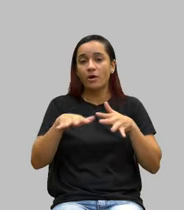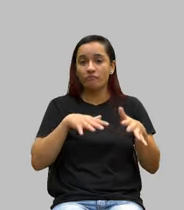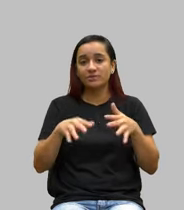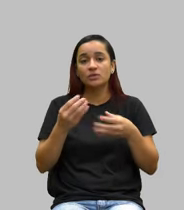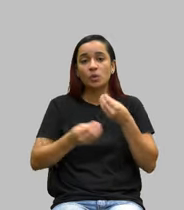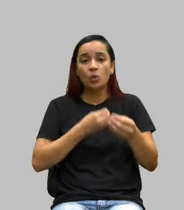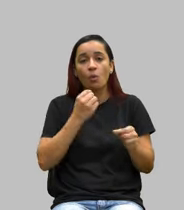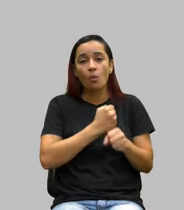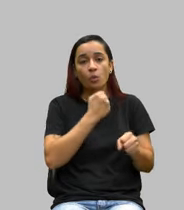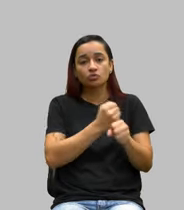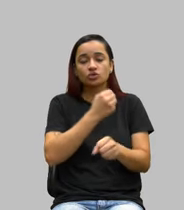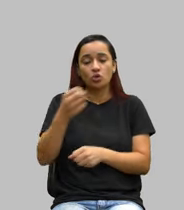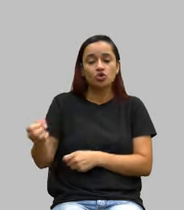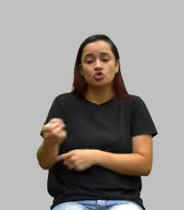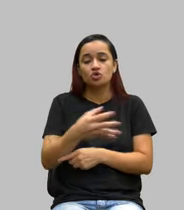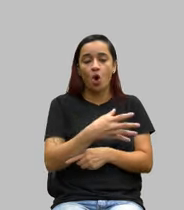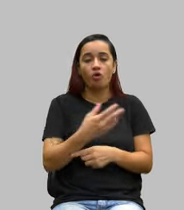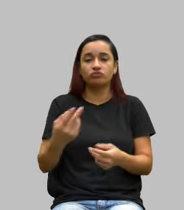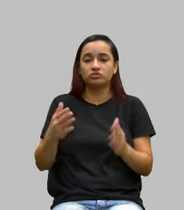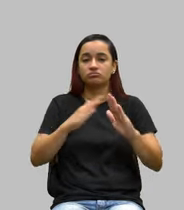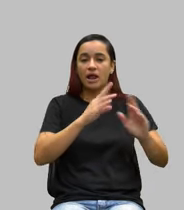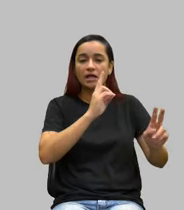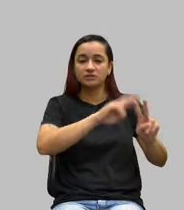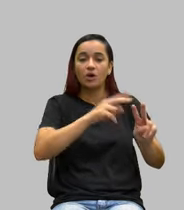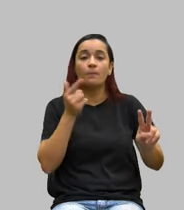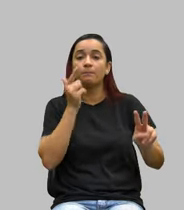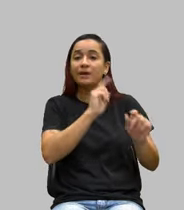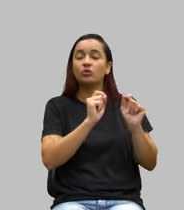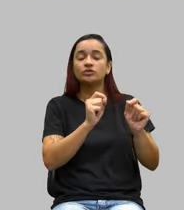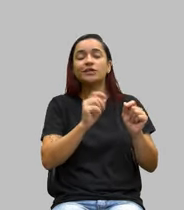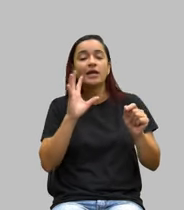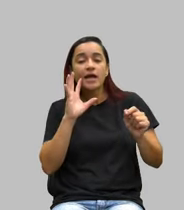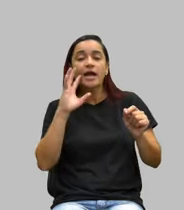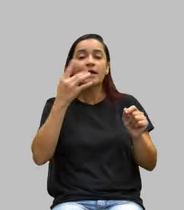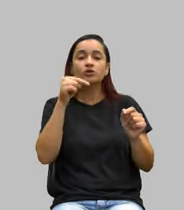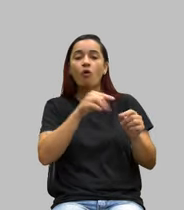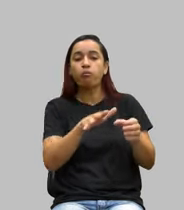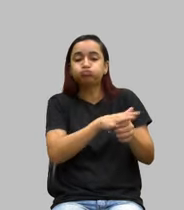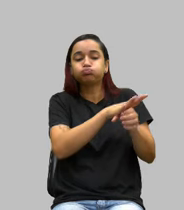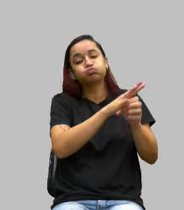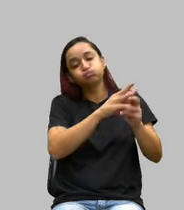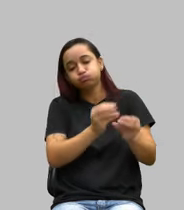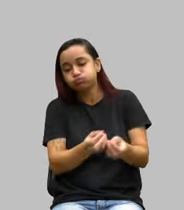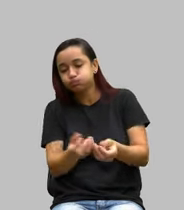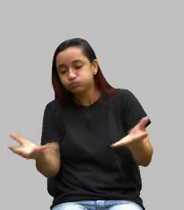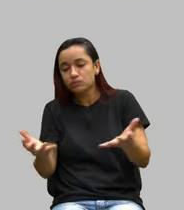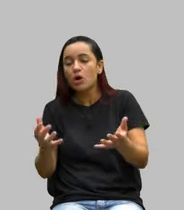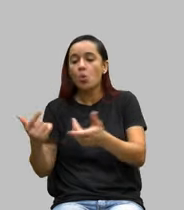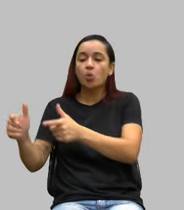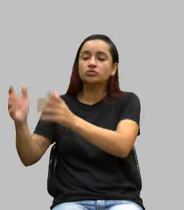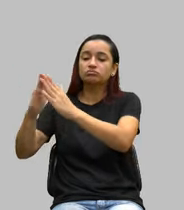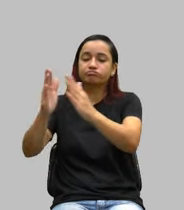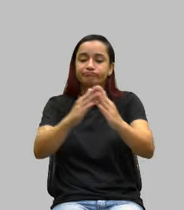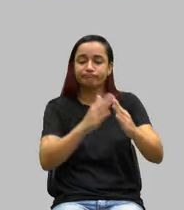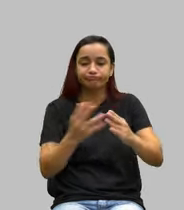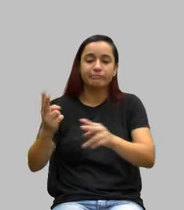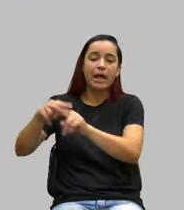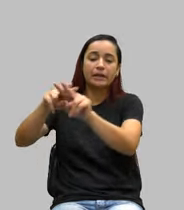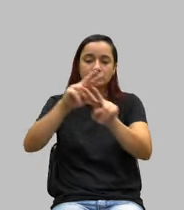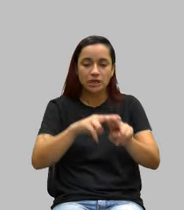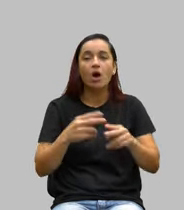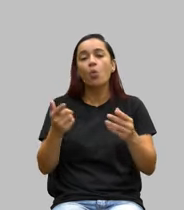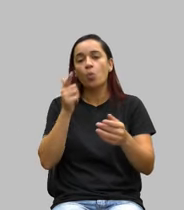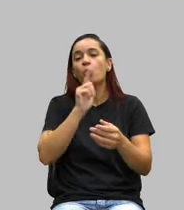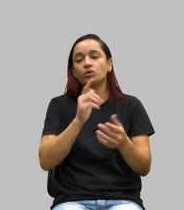presídios para exatamente resolver esse gargalo e de certa forma promover né Eh uma